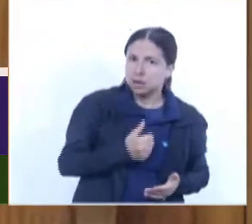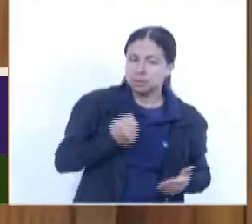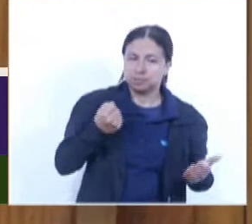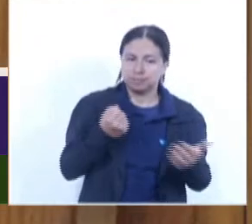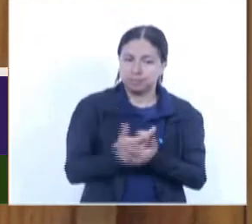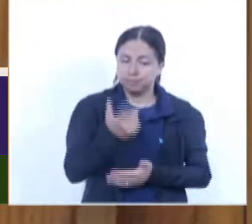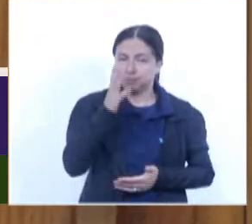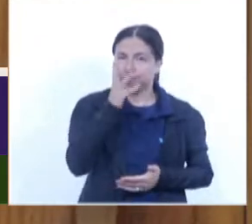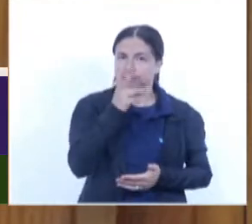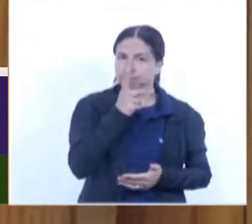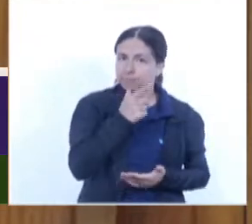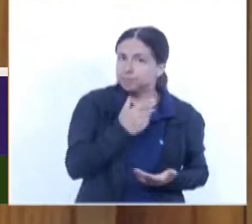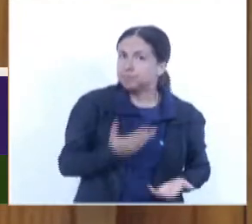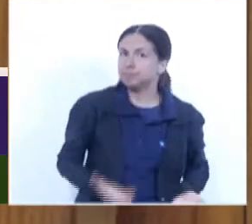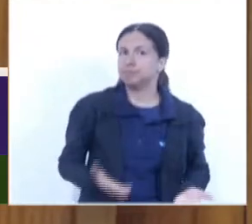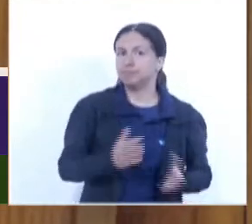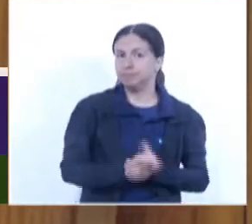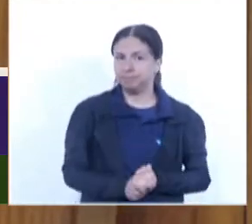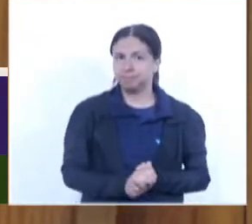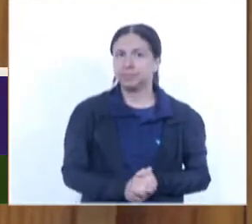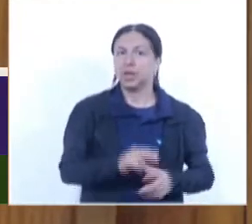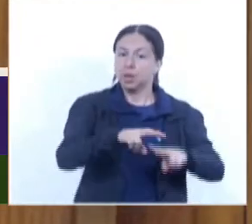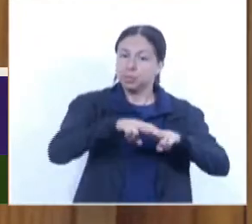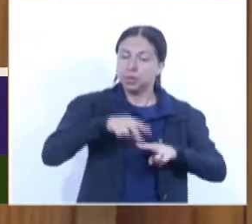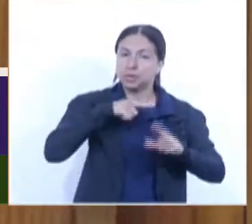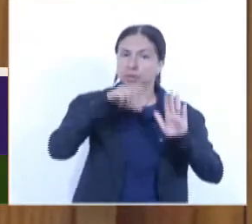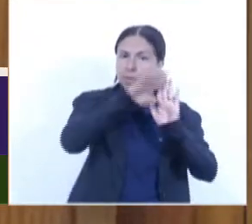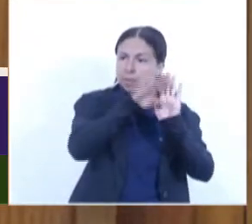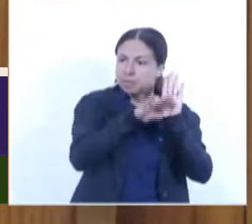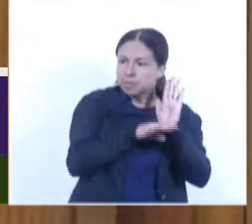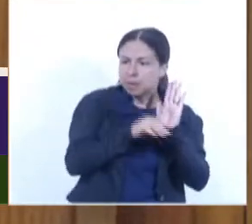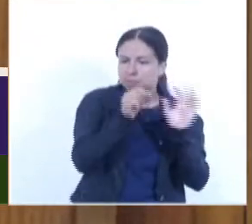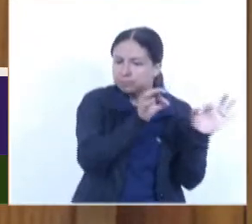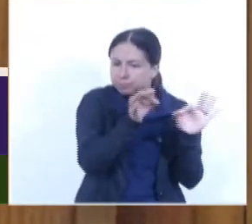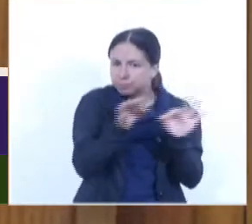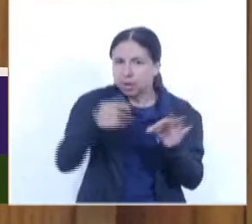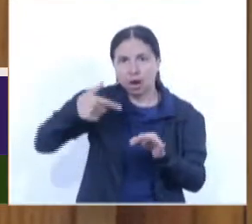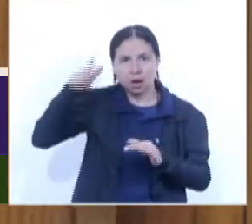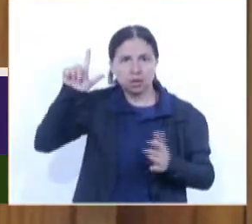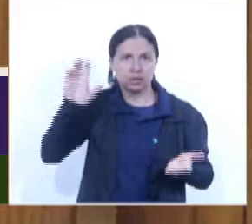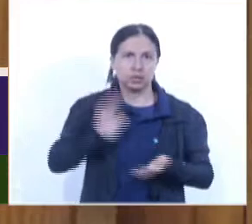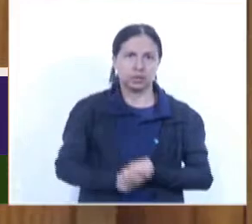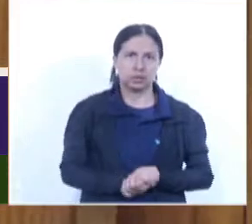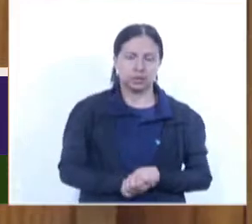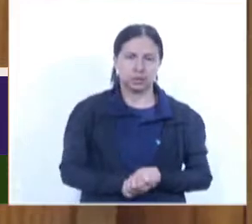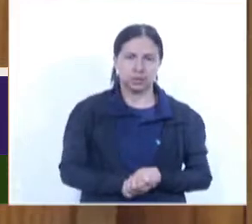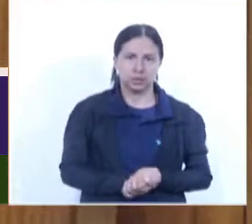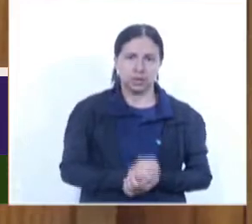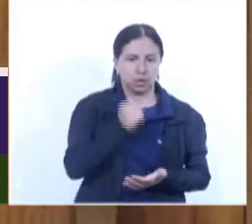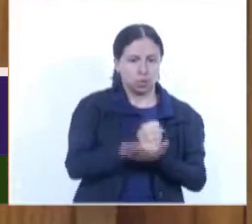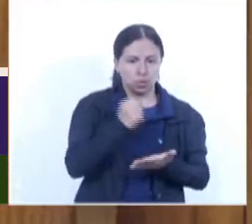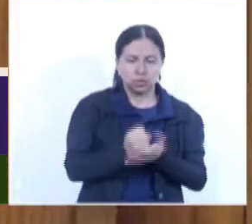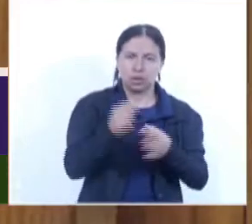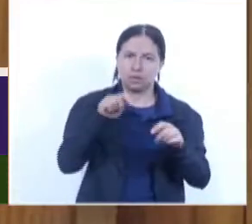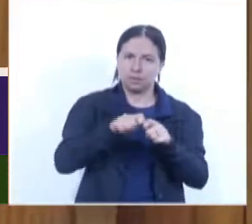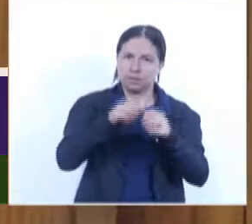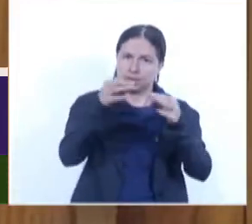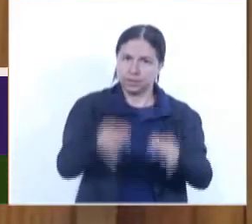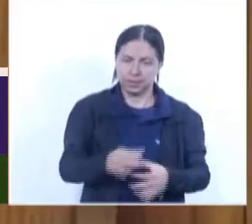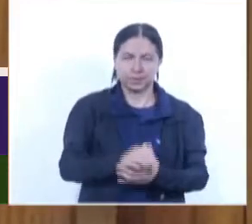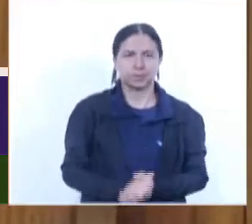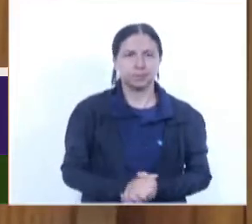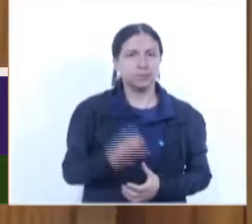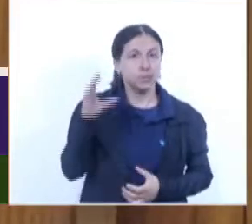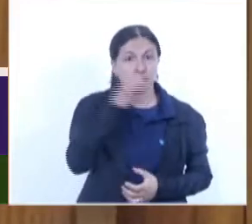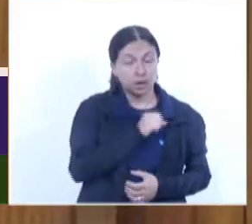pode ter recurso por isso que a gente faz o planejamento com antecedência tem o adição dos contratos então eu solicito em caráter de